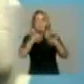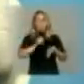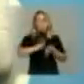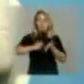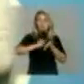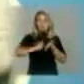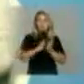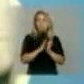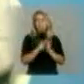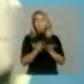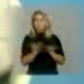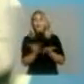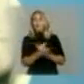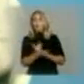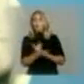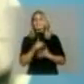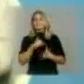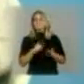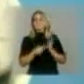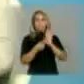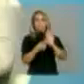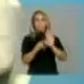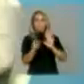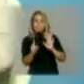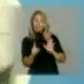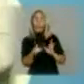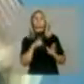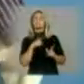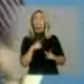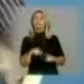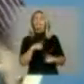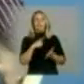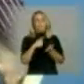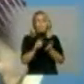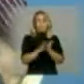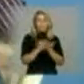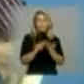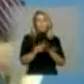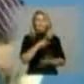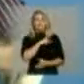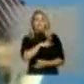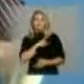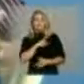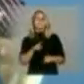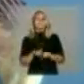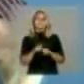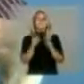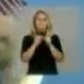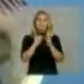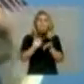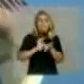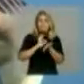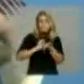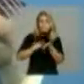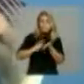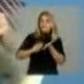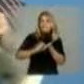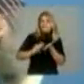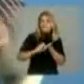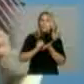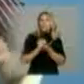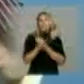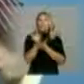alguns livros, né? Você trouxe um aí para mostrar? Ela tem livros de poesia, que infelizmente eu não trouxe, mas ela